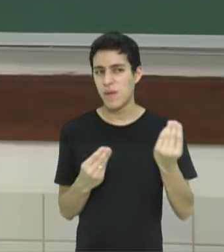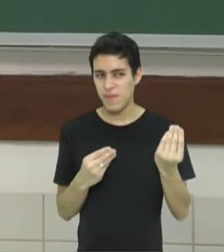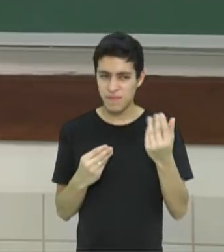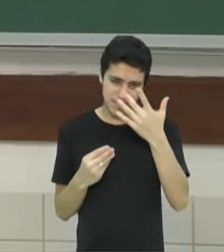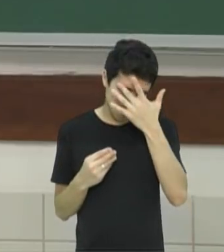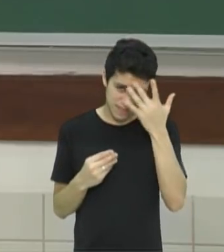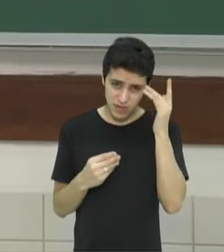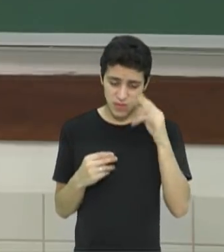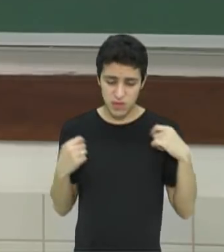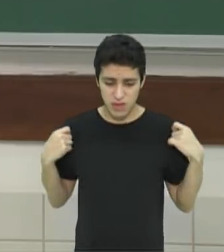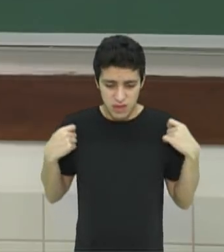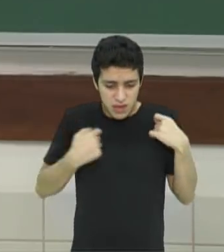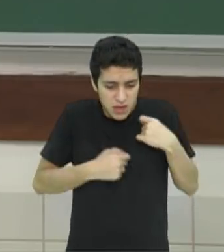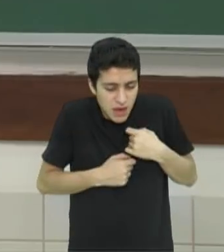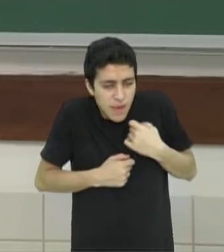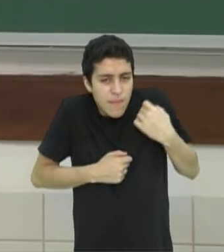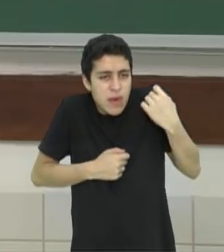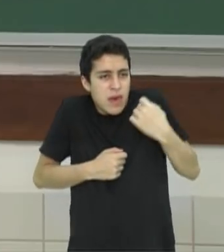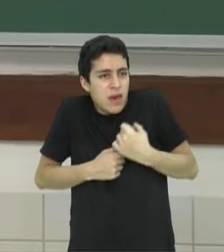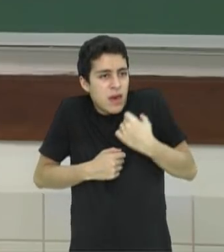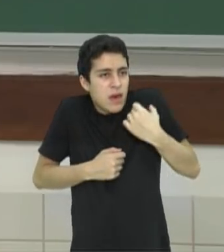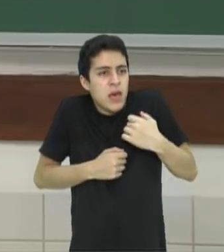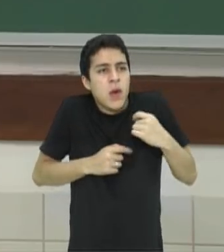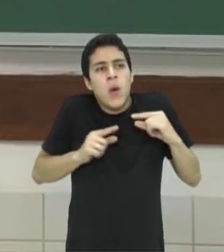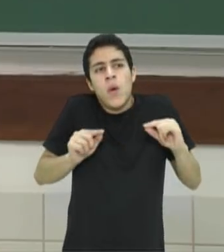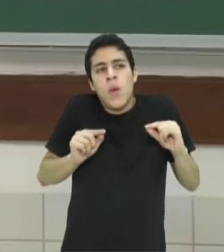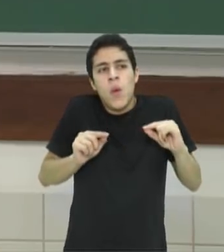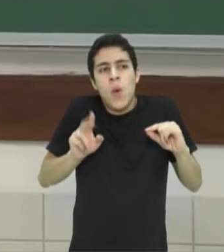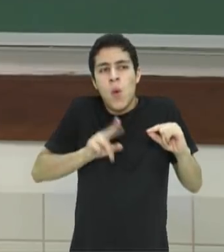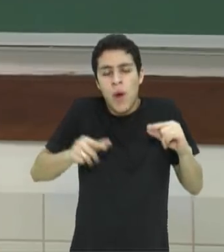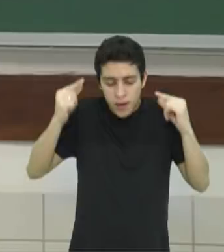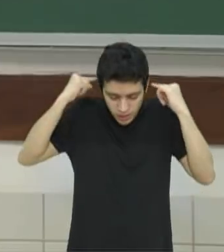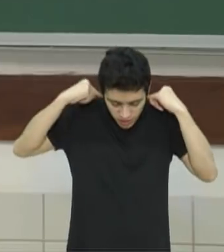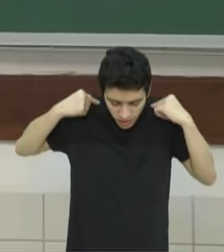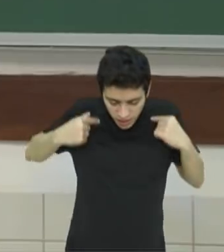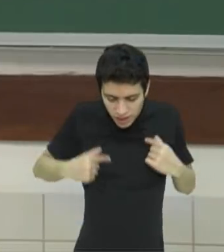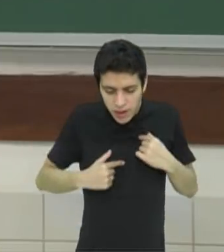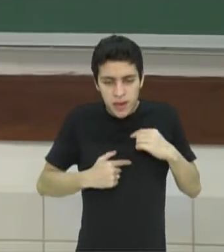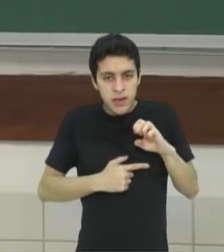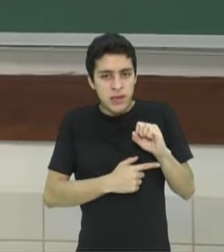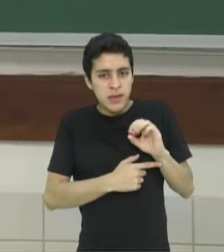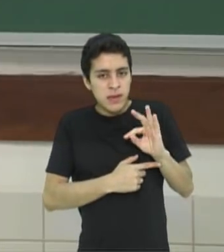está com um jaleco e está com um estetoscópio,